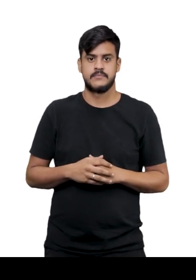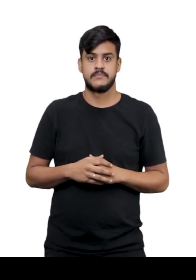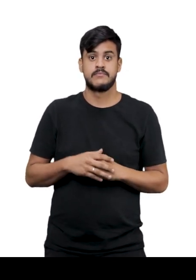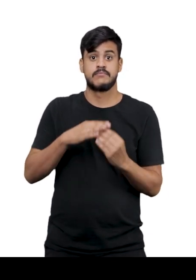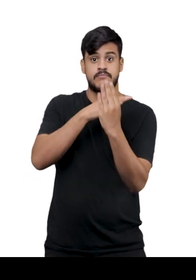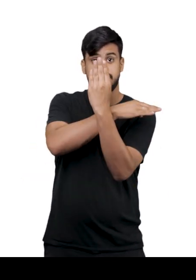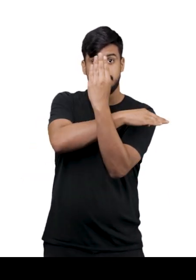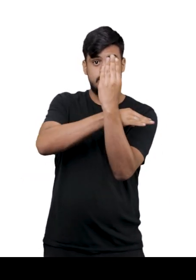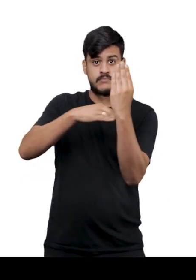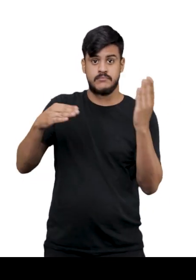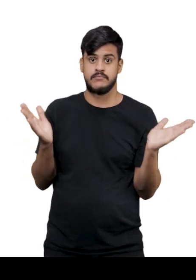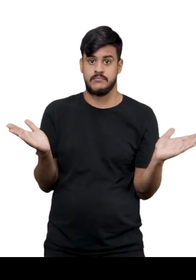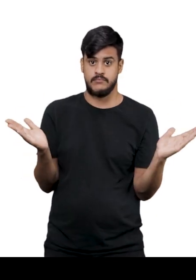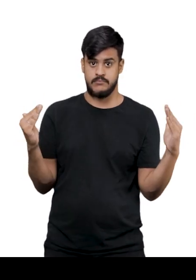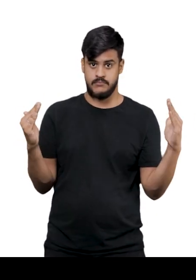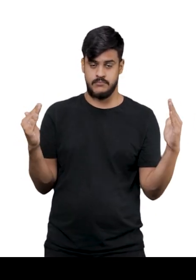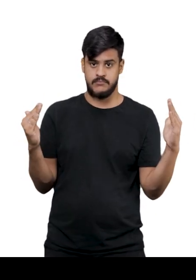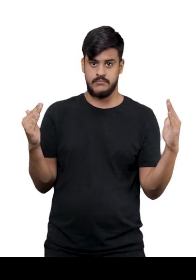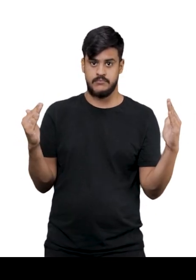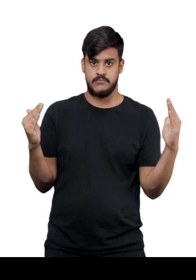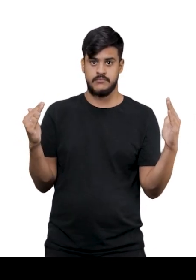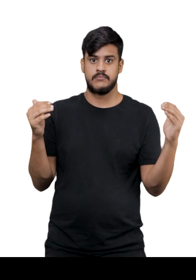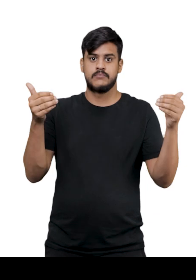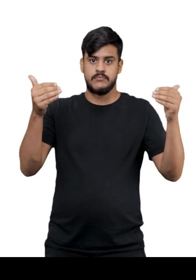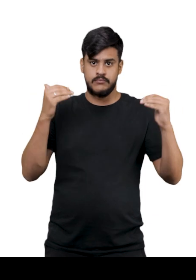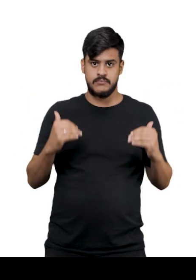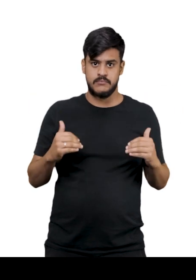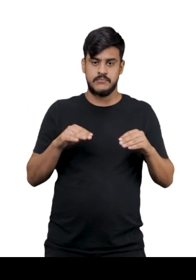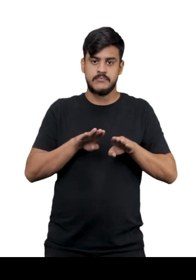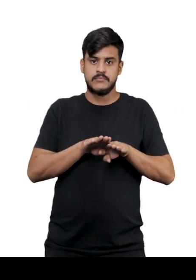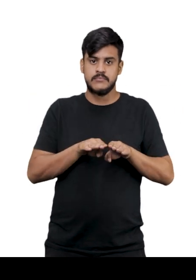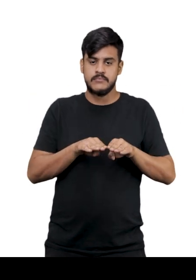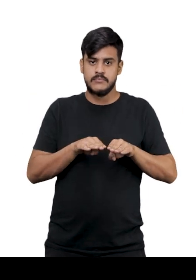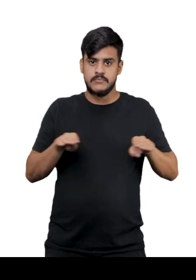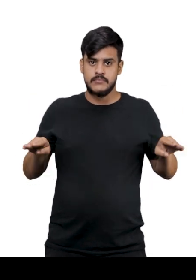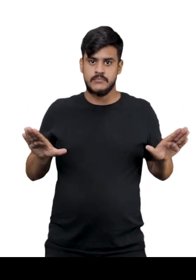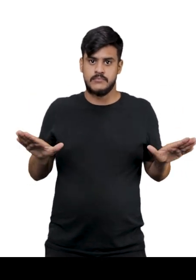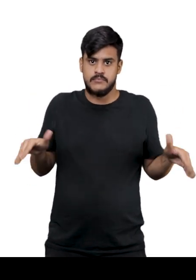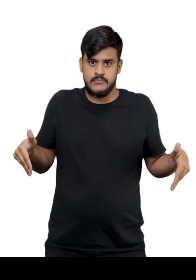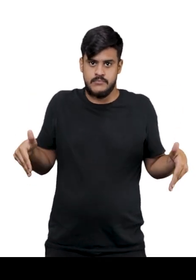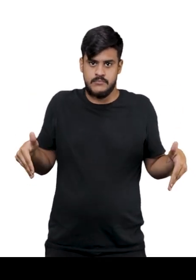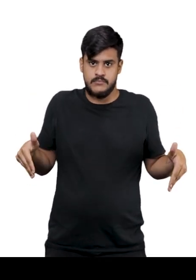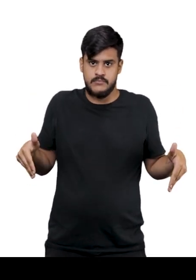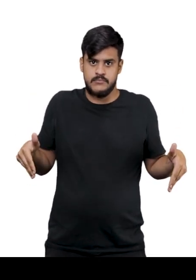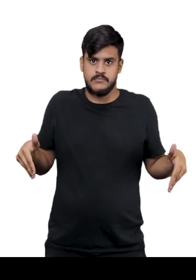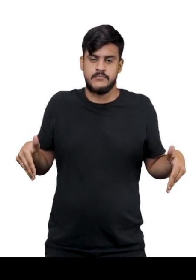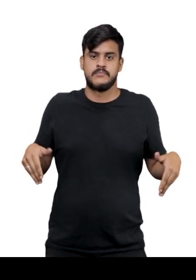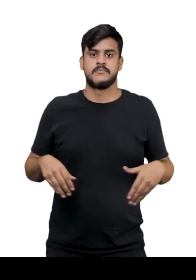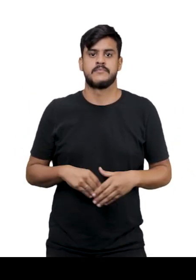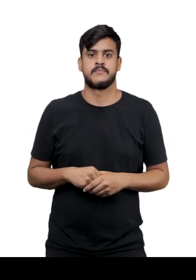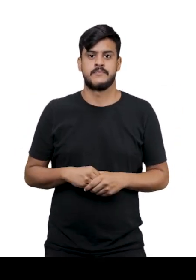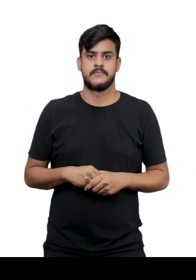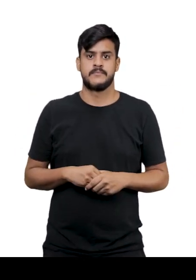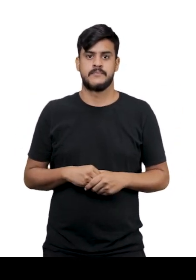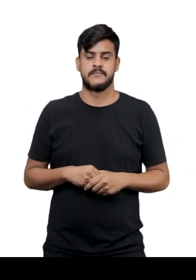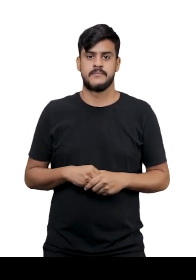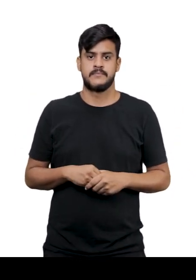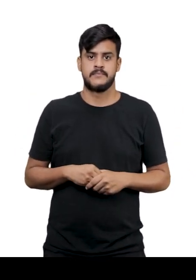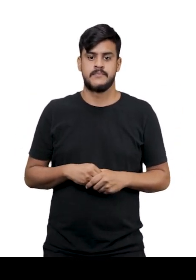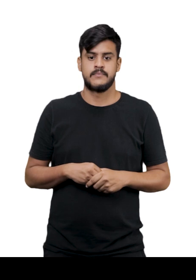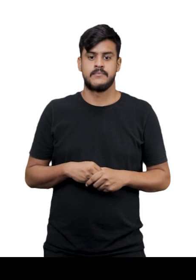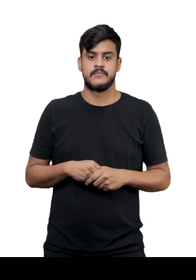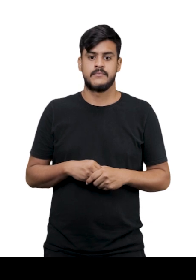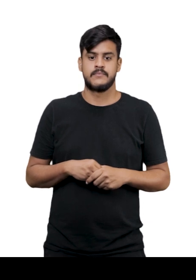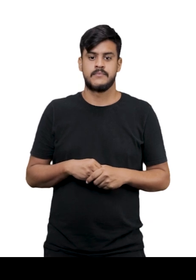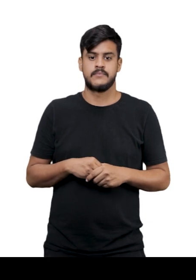extremidades dessas travessas são curvadas para cima, no caso da primeira, e para baixo, no caso da segunda.